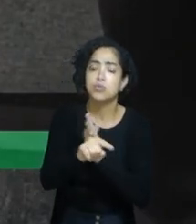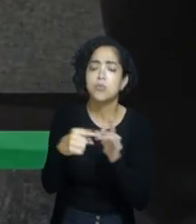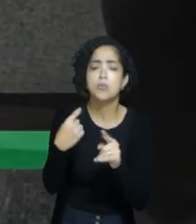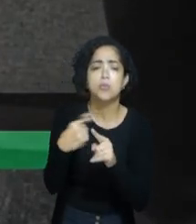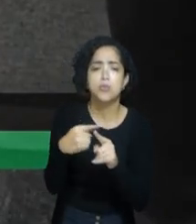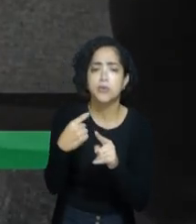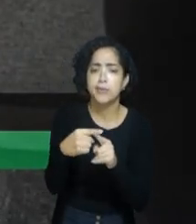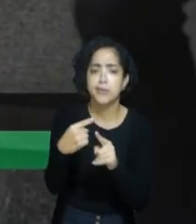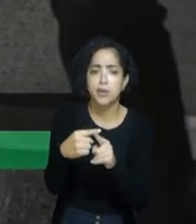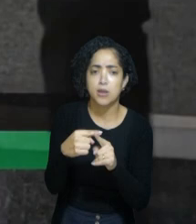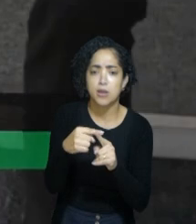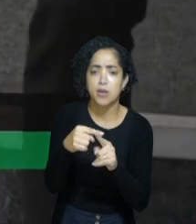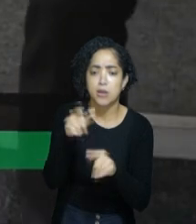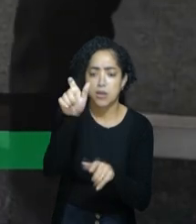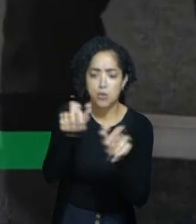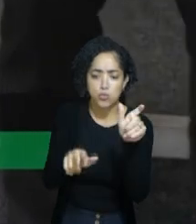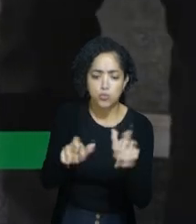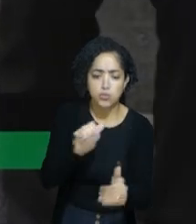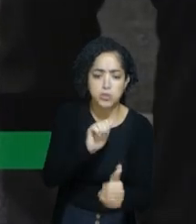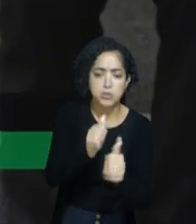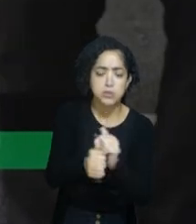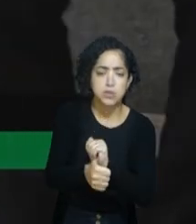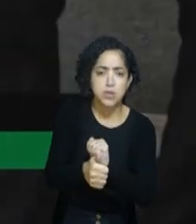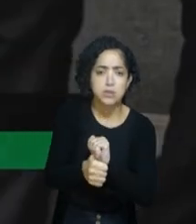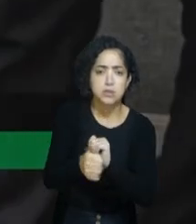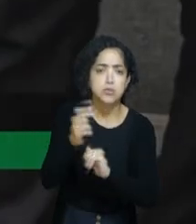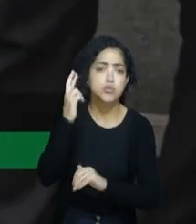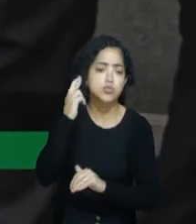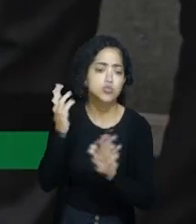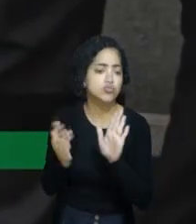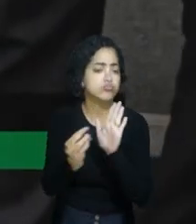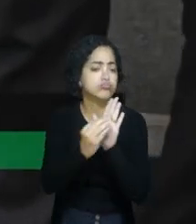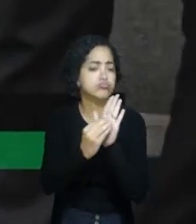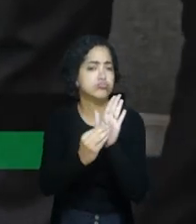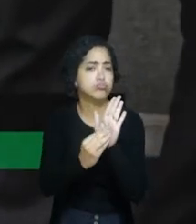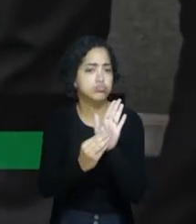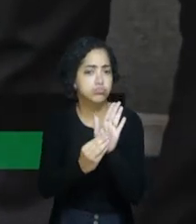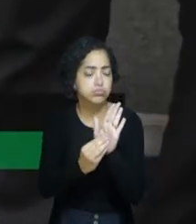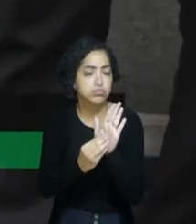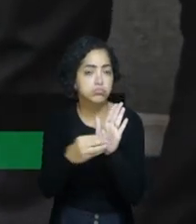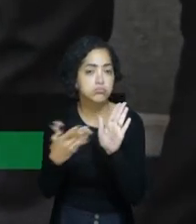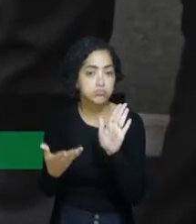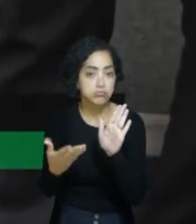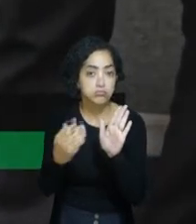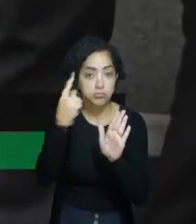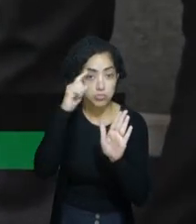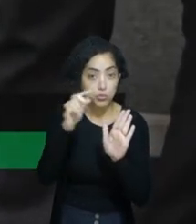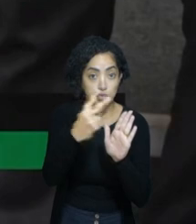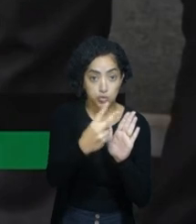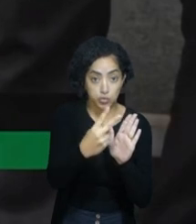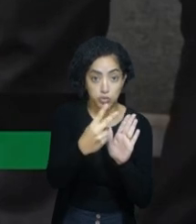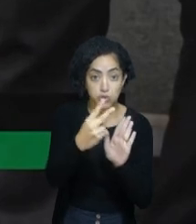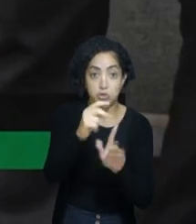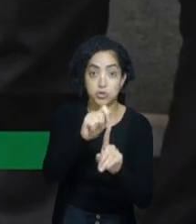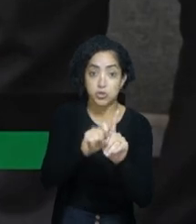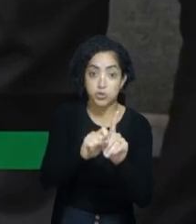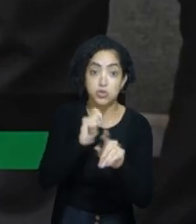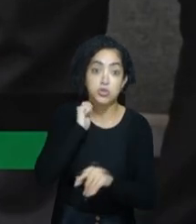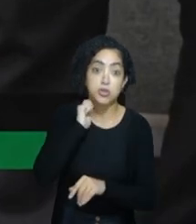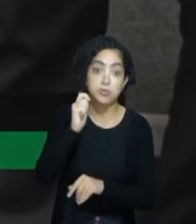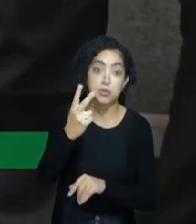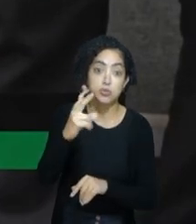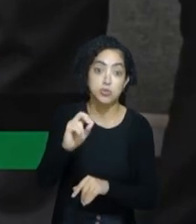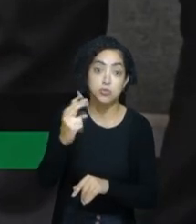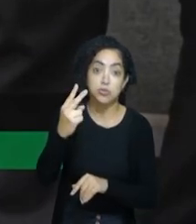por qual motivo os atletas surdos não foram incluidos no edital número 1 de 2 de abril de 2024 com